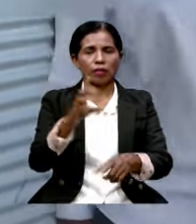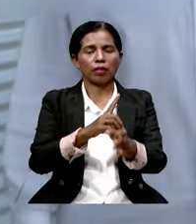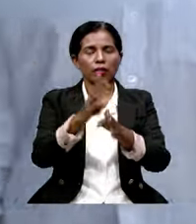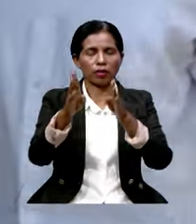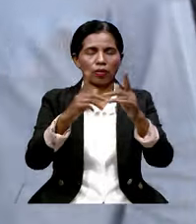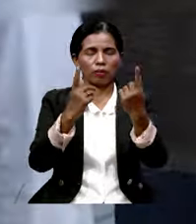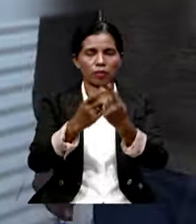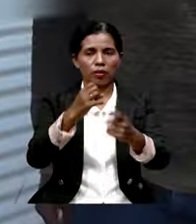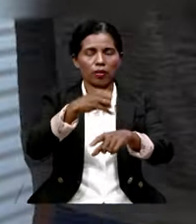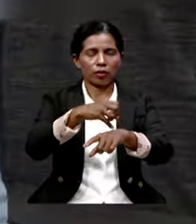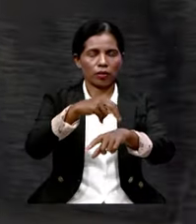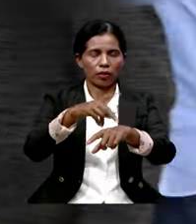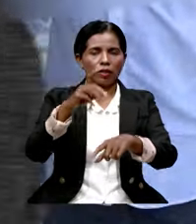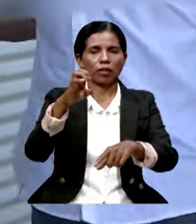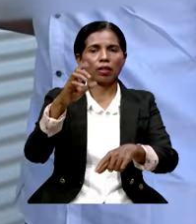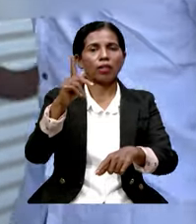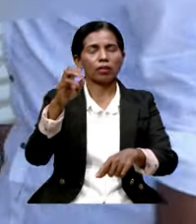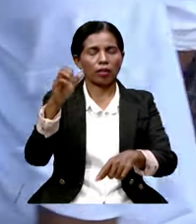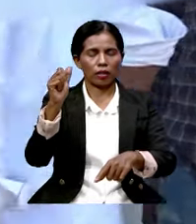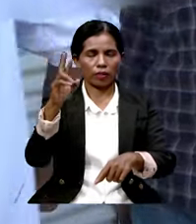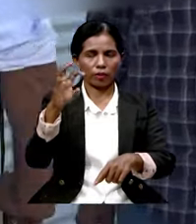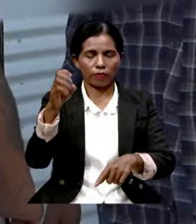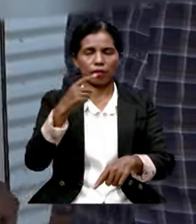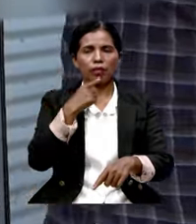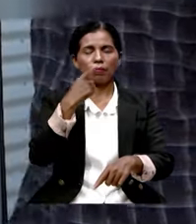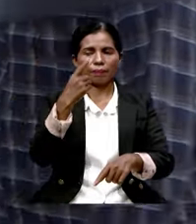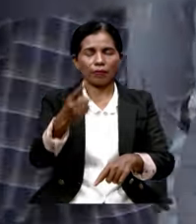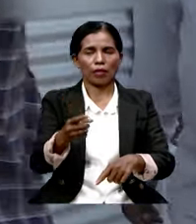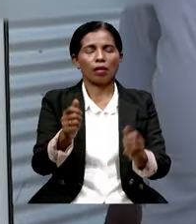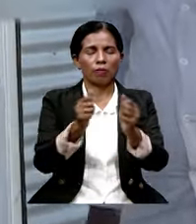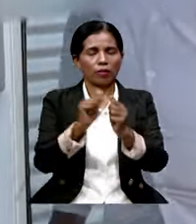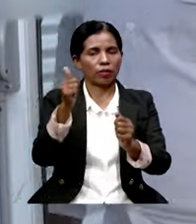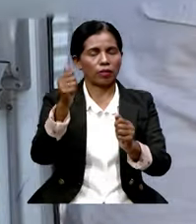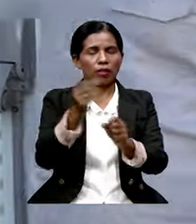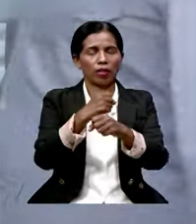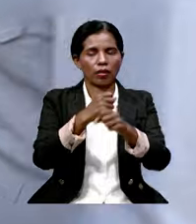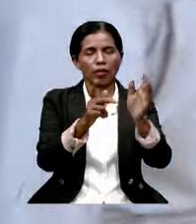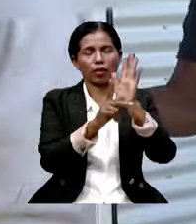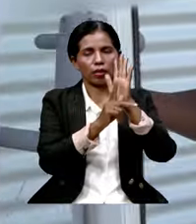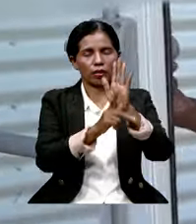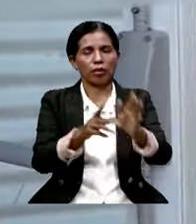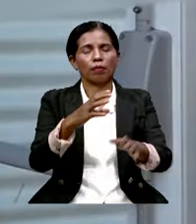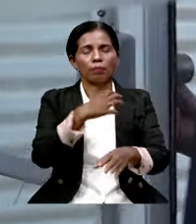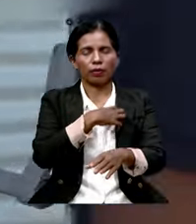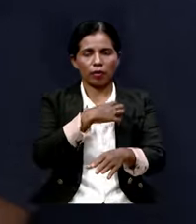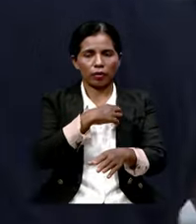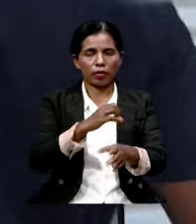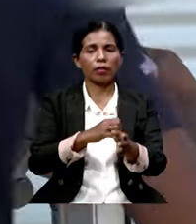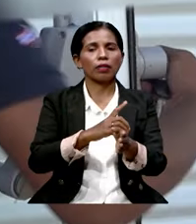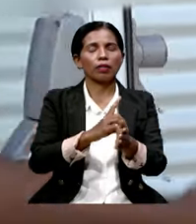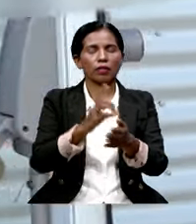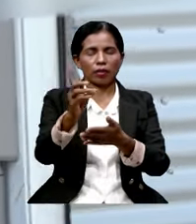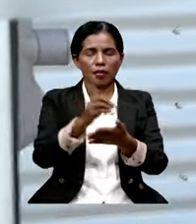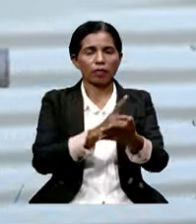Companhia Internacional Kesha Vars rejeita a declaração russo cidadão paquistão Nainsa Nulu, na Behalau Kesha e a Polícia Departamento de Investigação Criminal